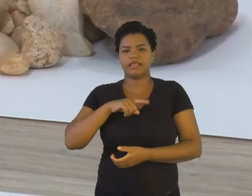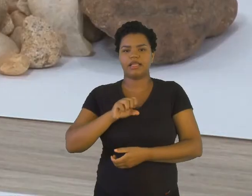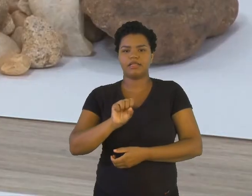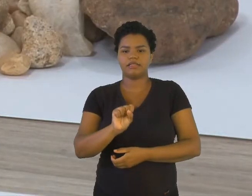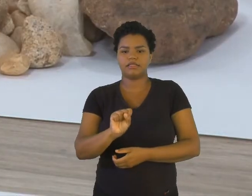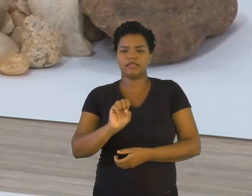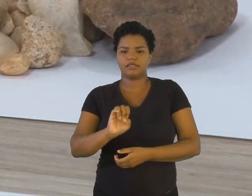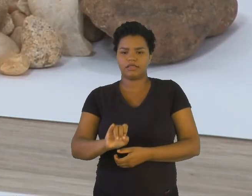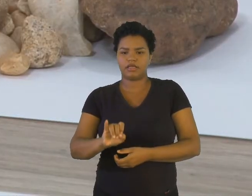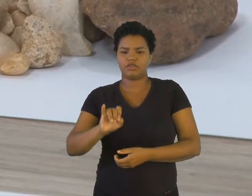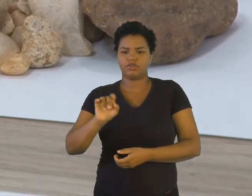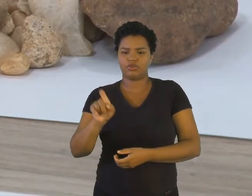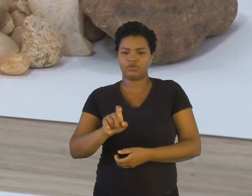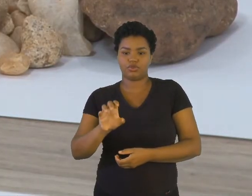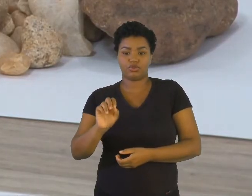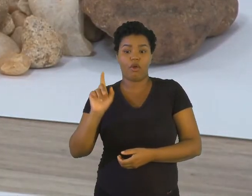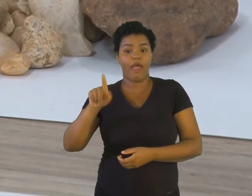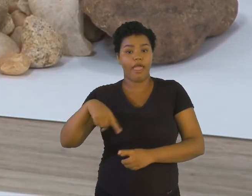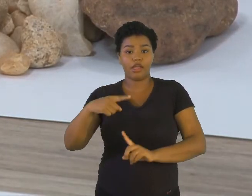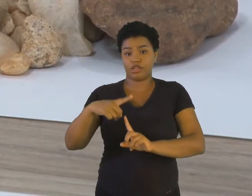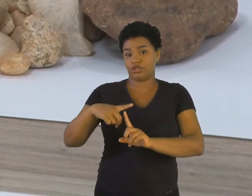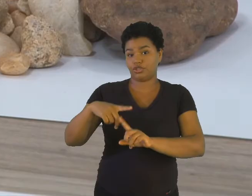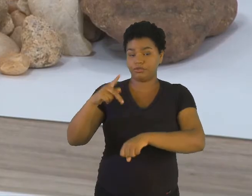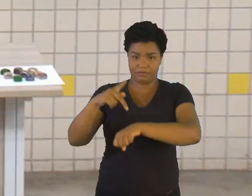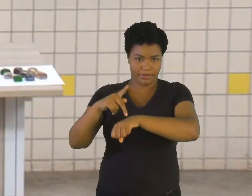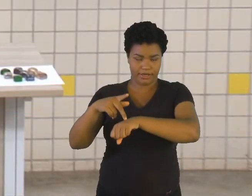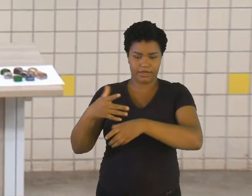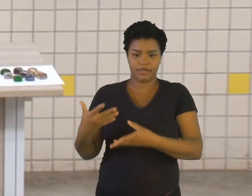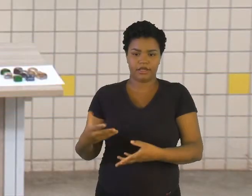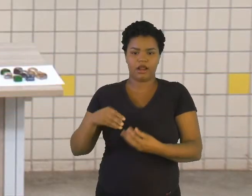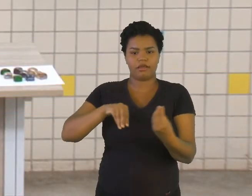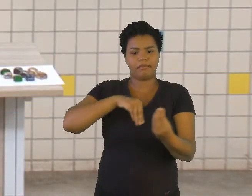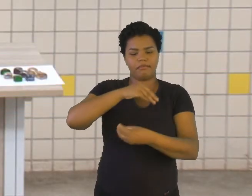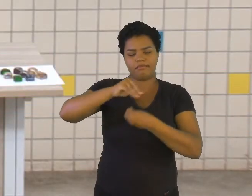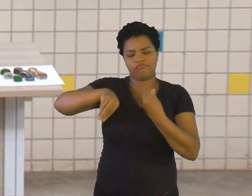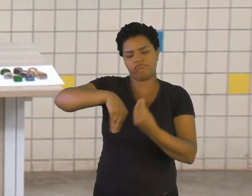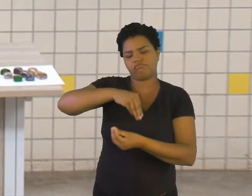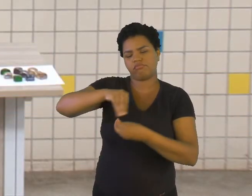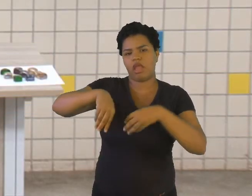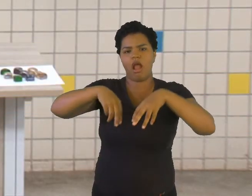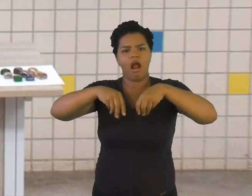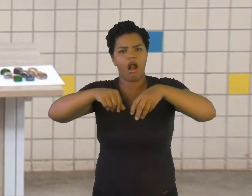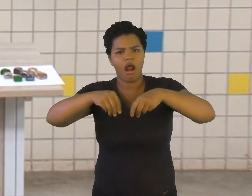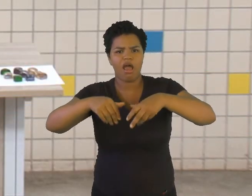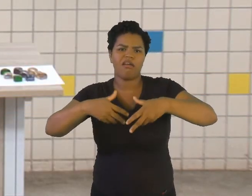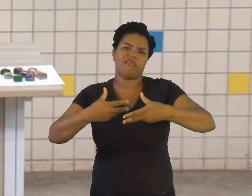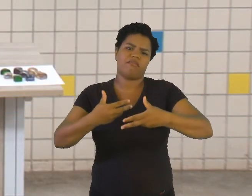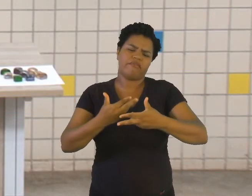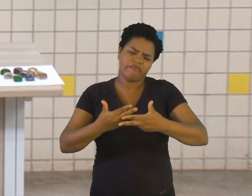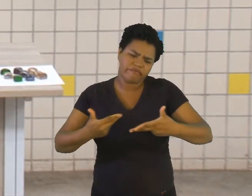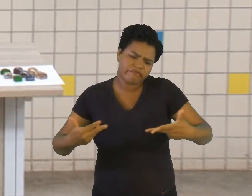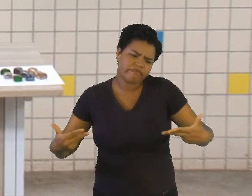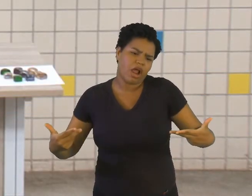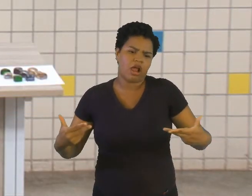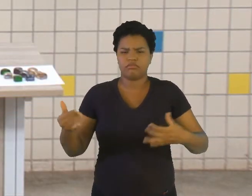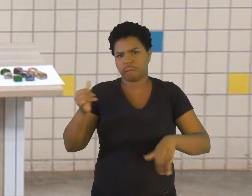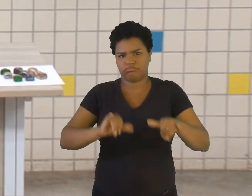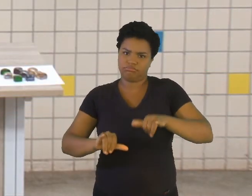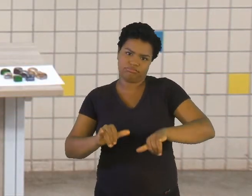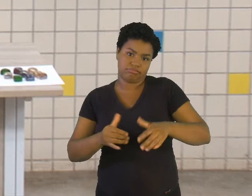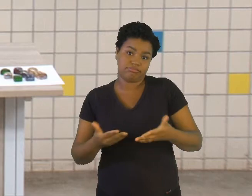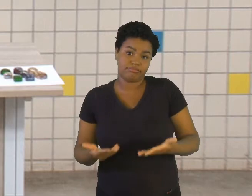que é um tipo de material, um tipo de pedra, que misturado com areia e outras